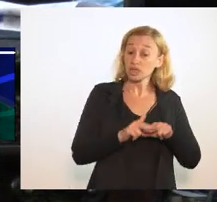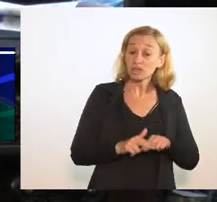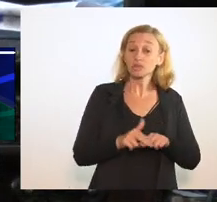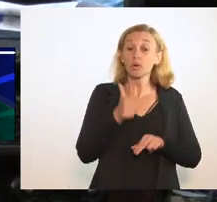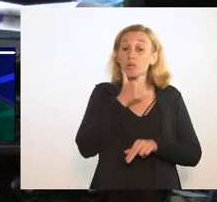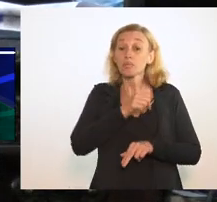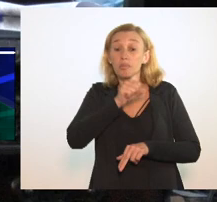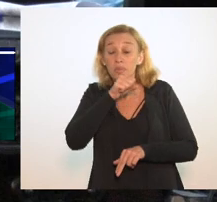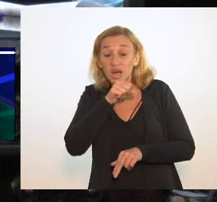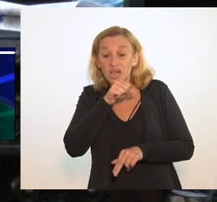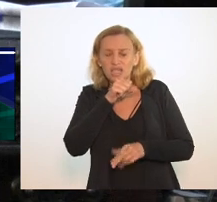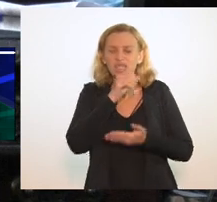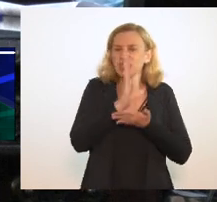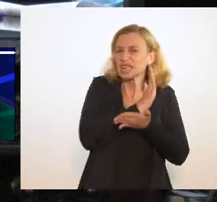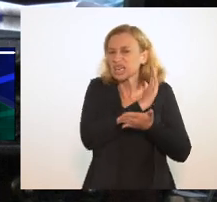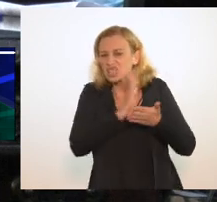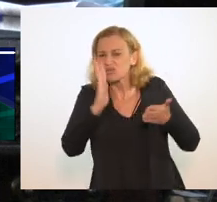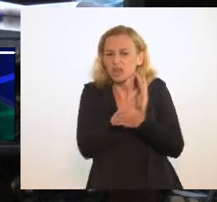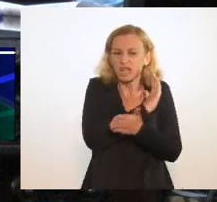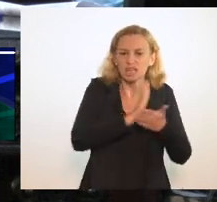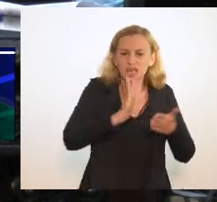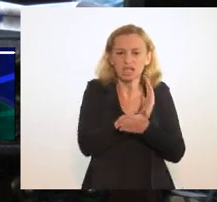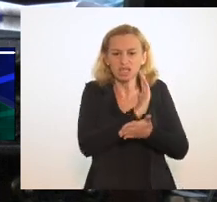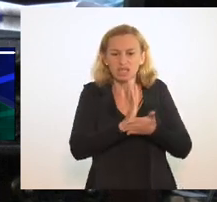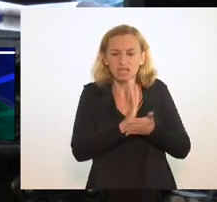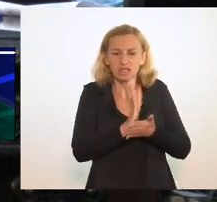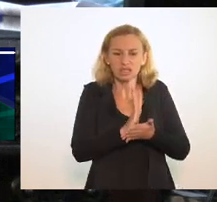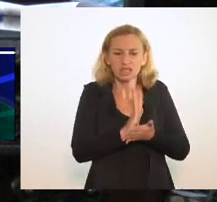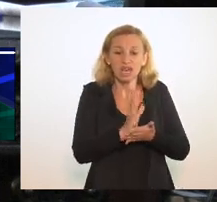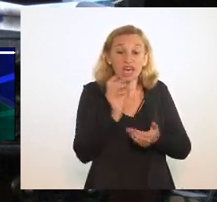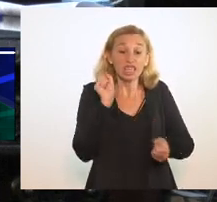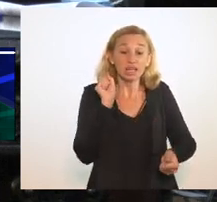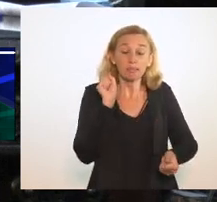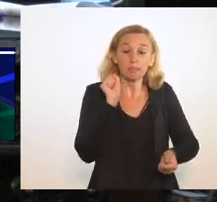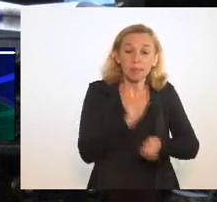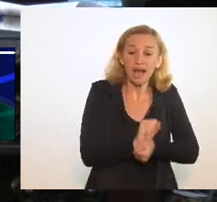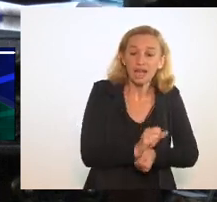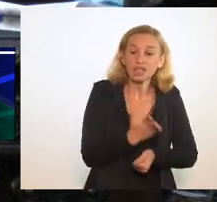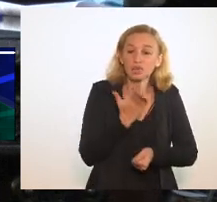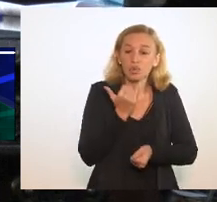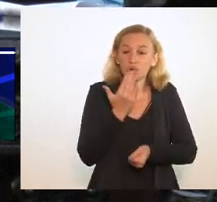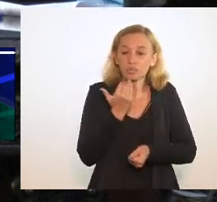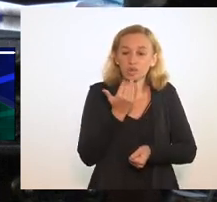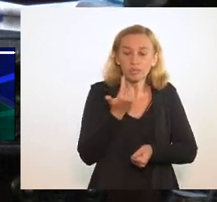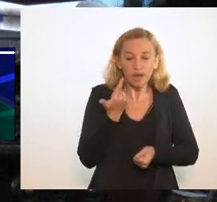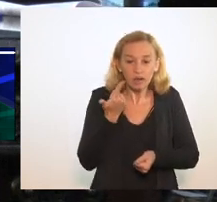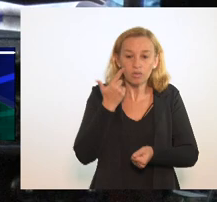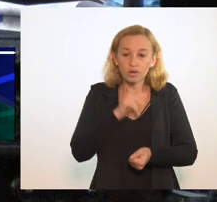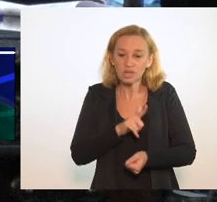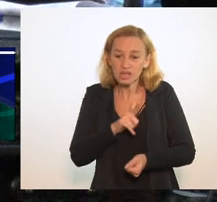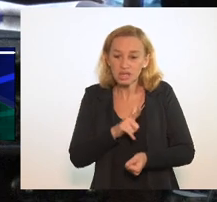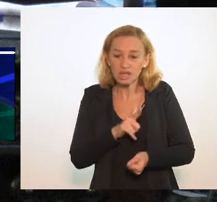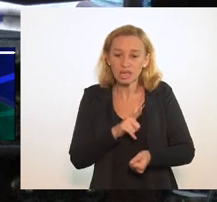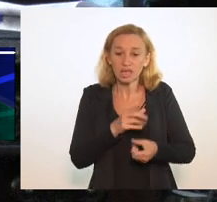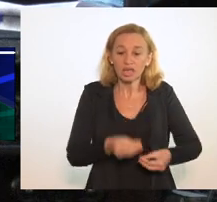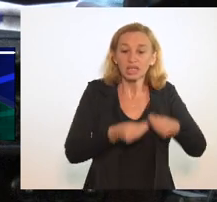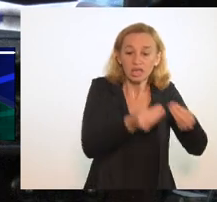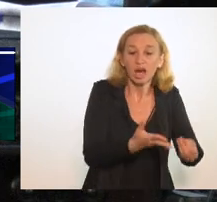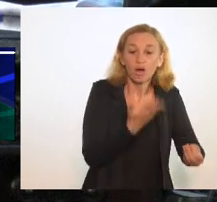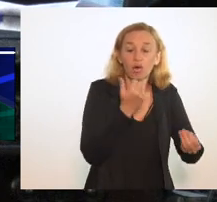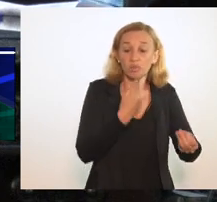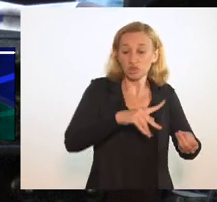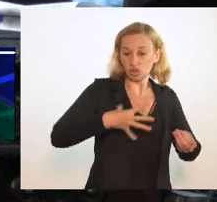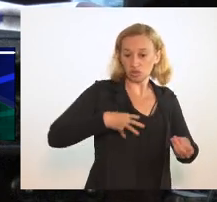mães que muitas vezes pulam refeições para conseguir alimentar suas crianças, se